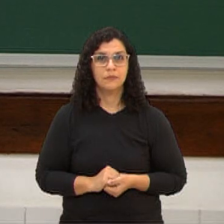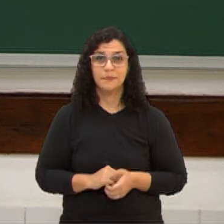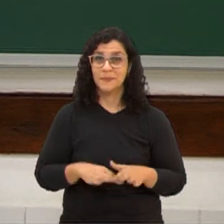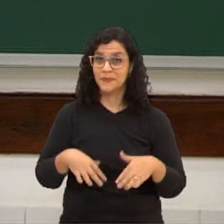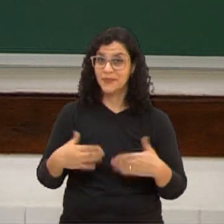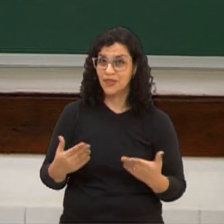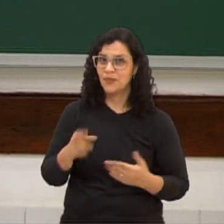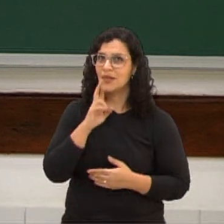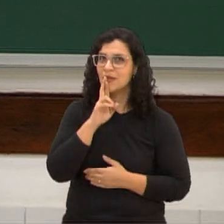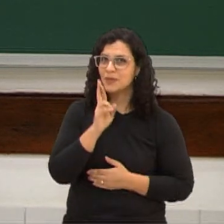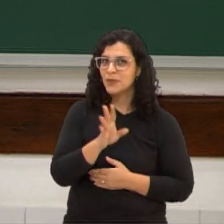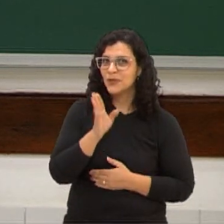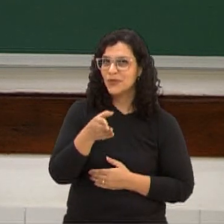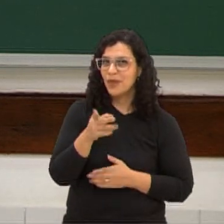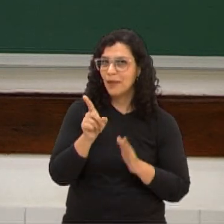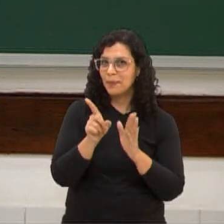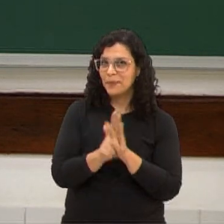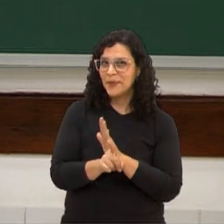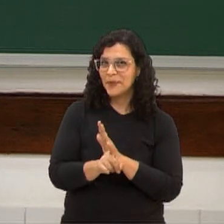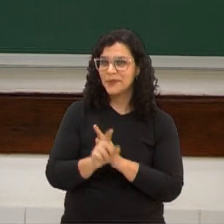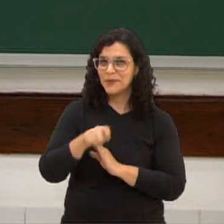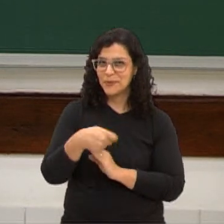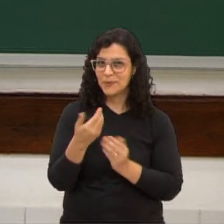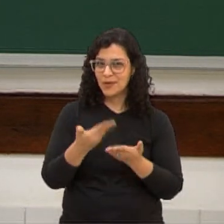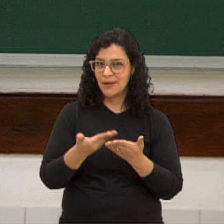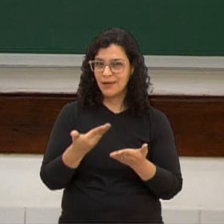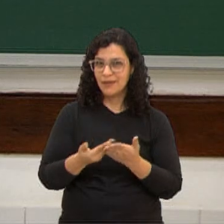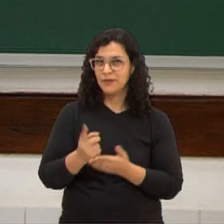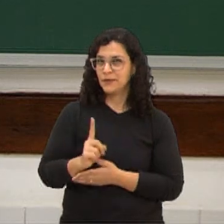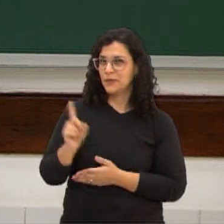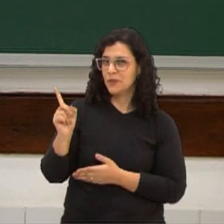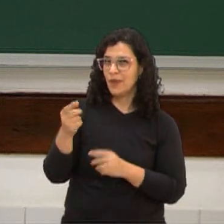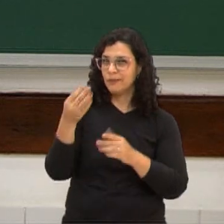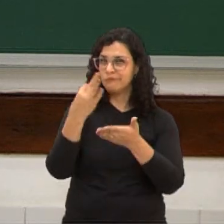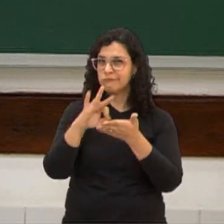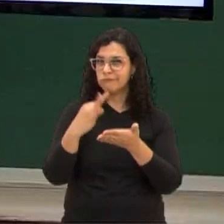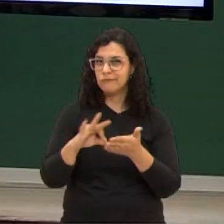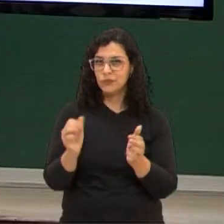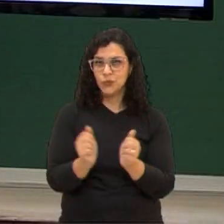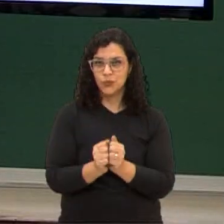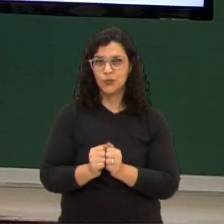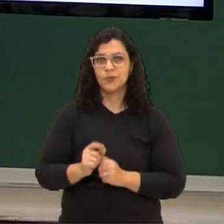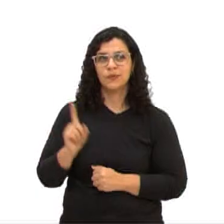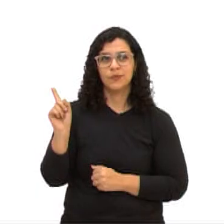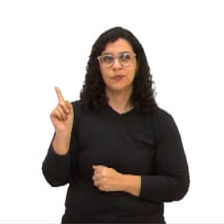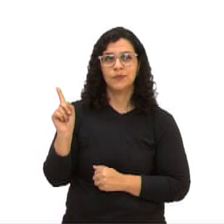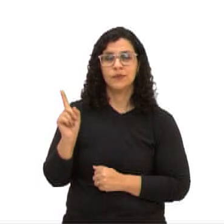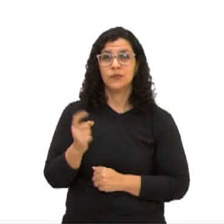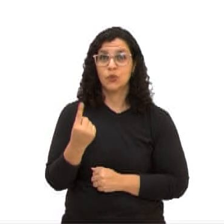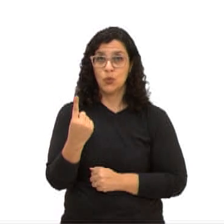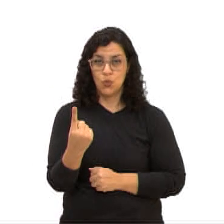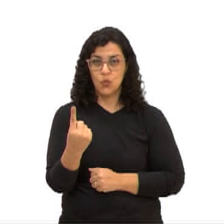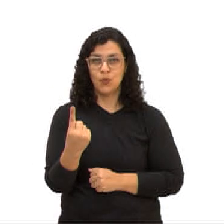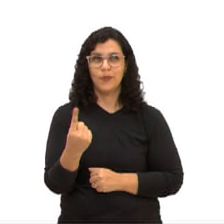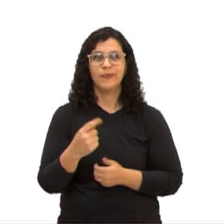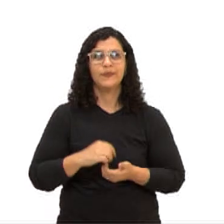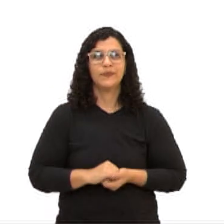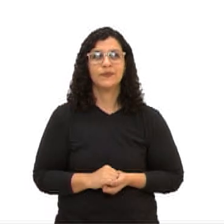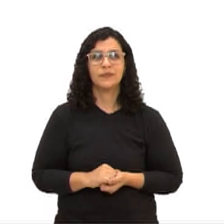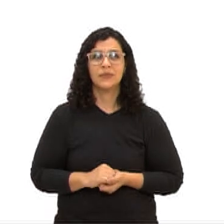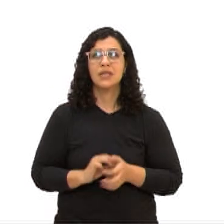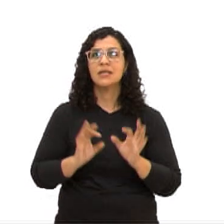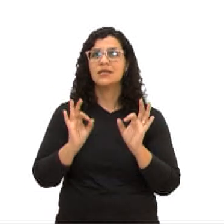E aí, pessoal, responderam o nosso quiz sobre a nossa aula? Vamos corrigir juntos, então. Lá 1. Sobre as